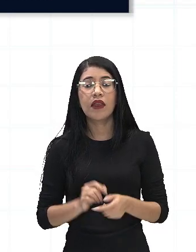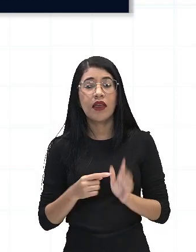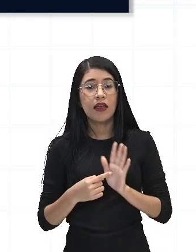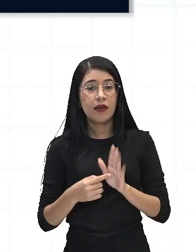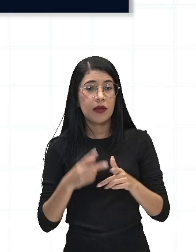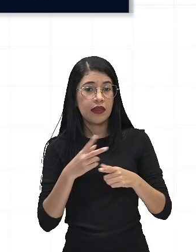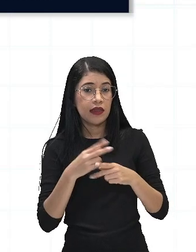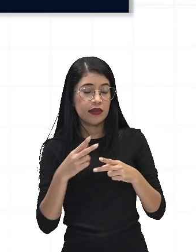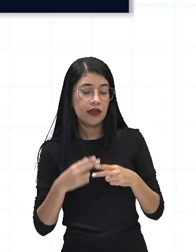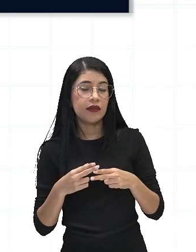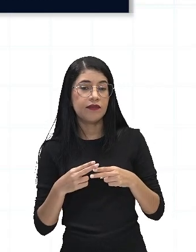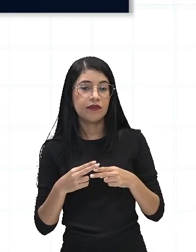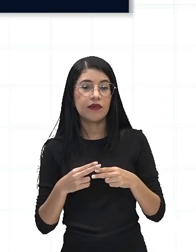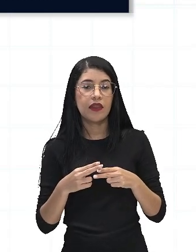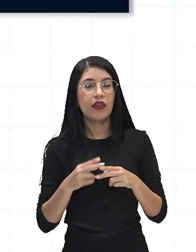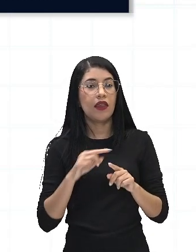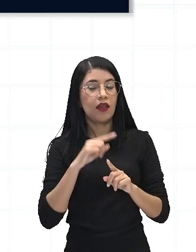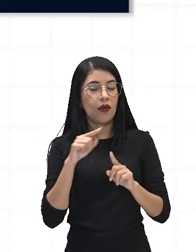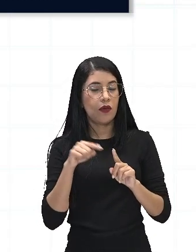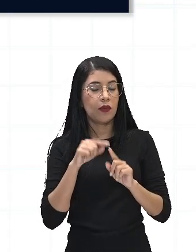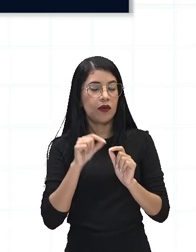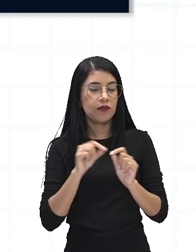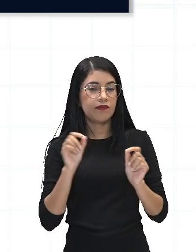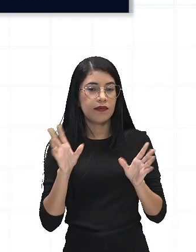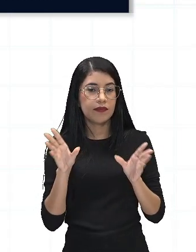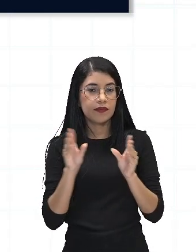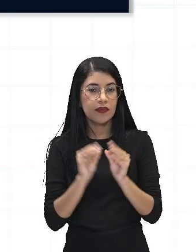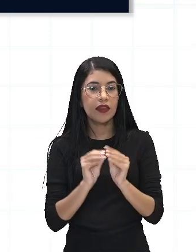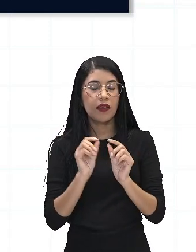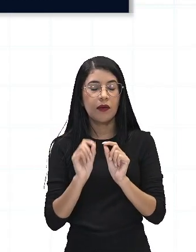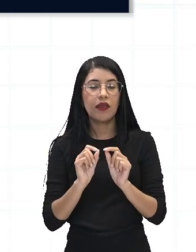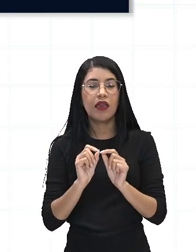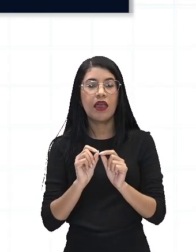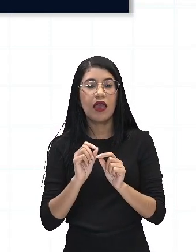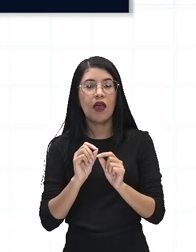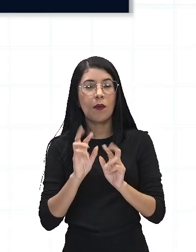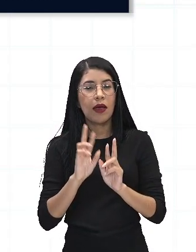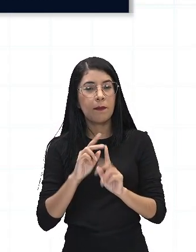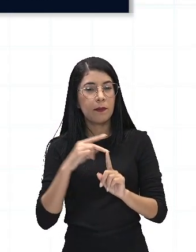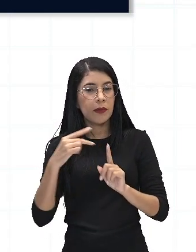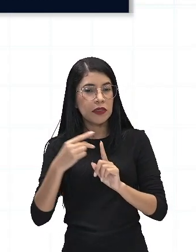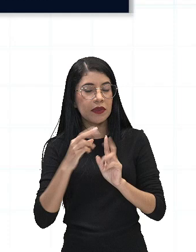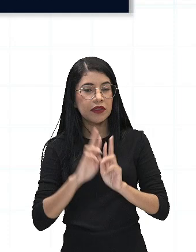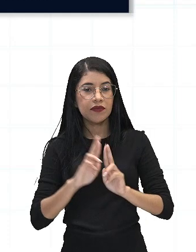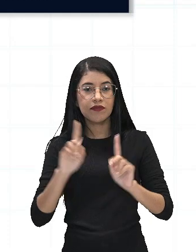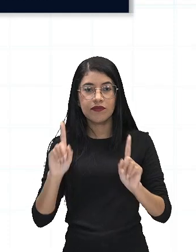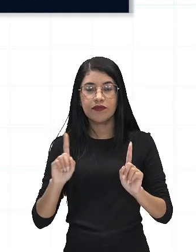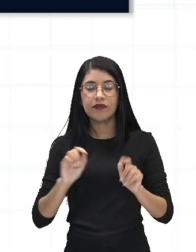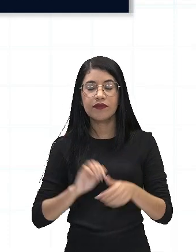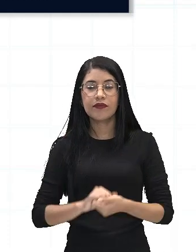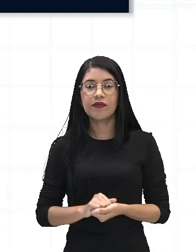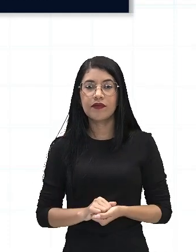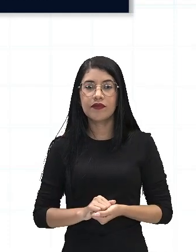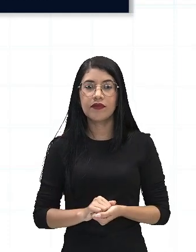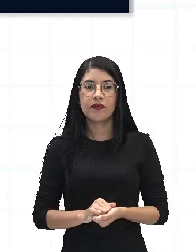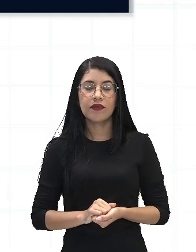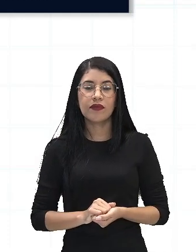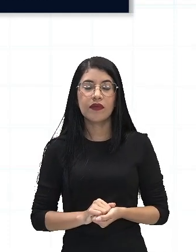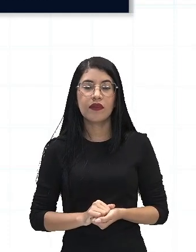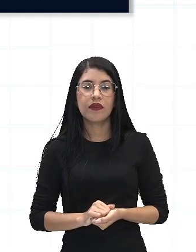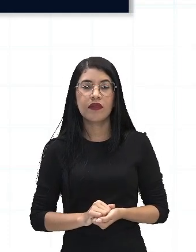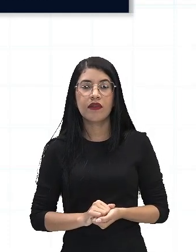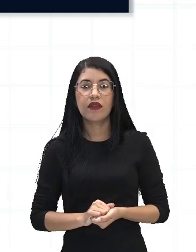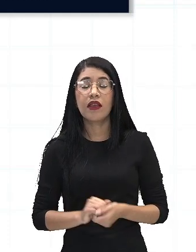objeto desta resenha, será exatamente uma série com uma visão oposta. Ok? Então, além